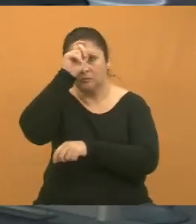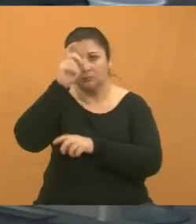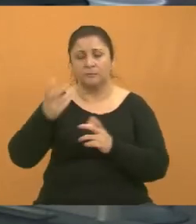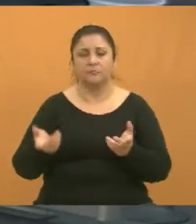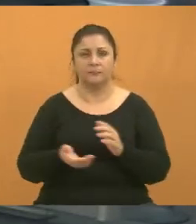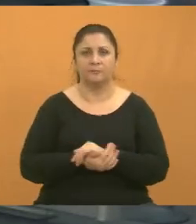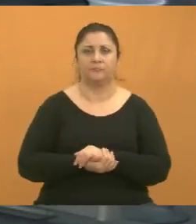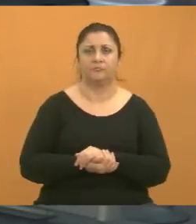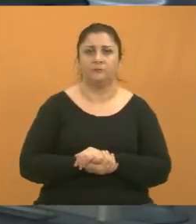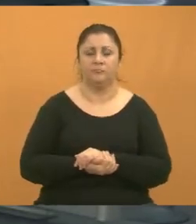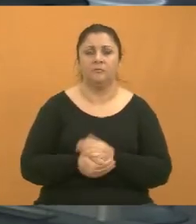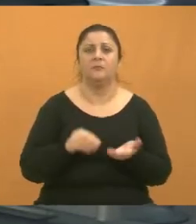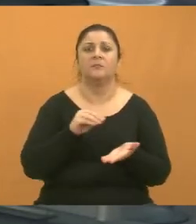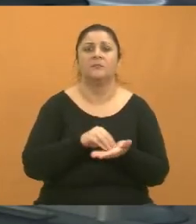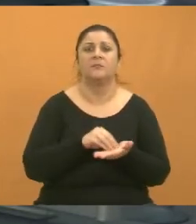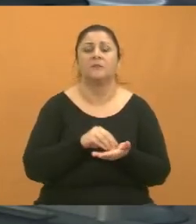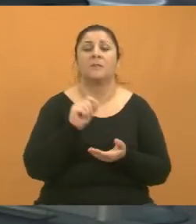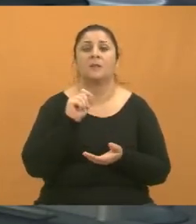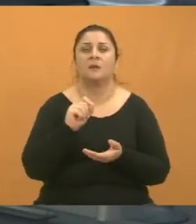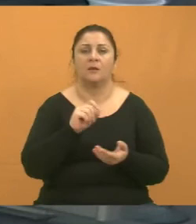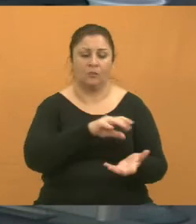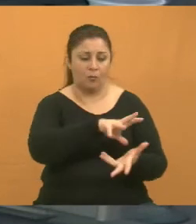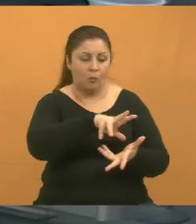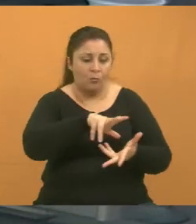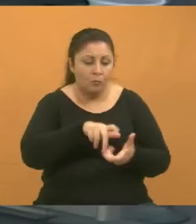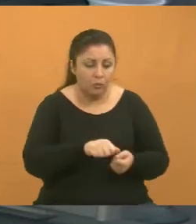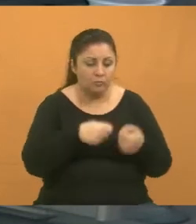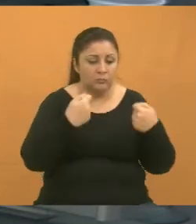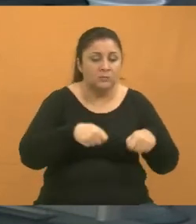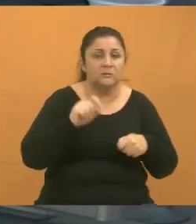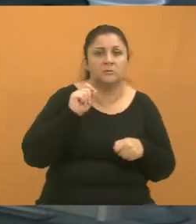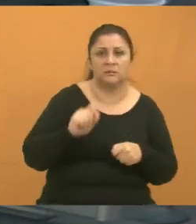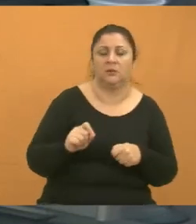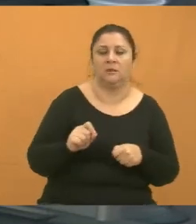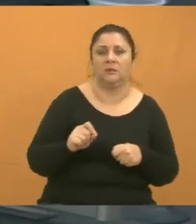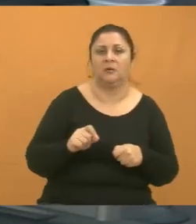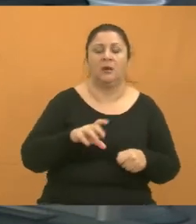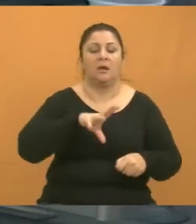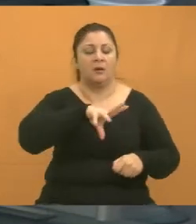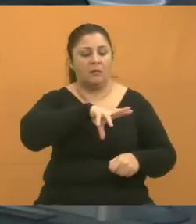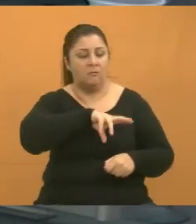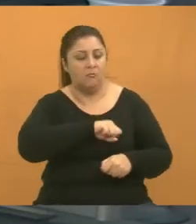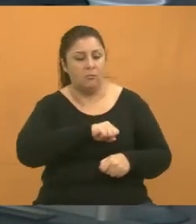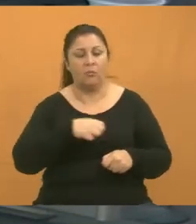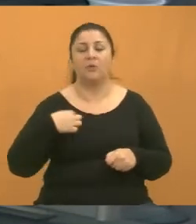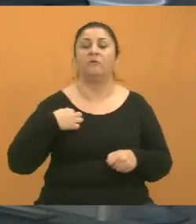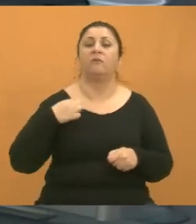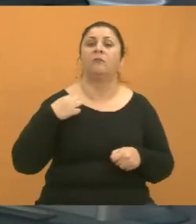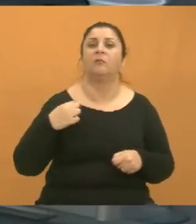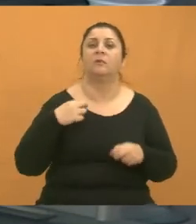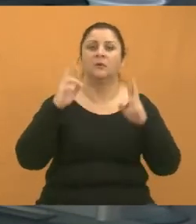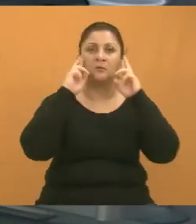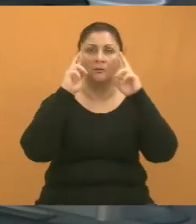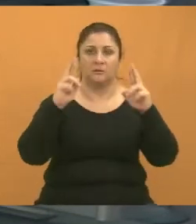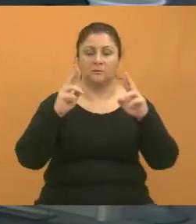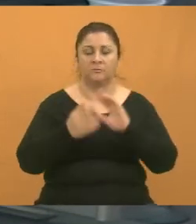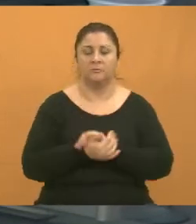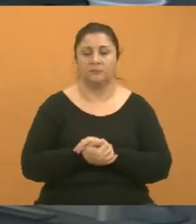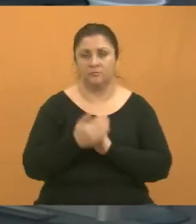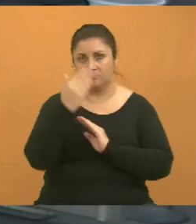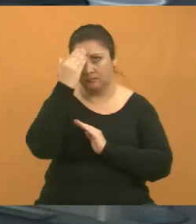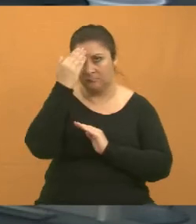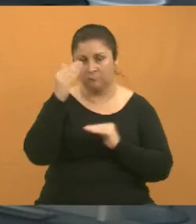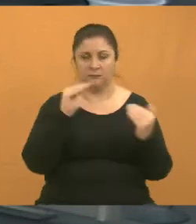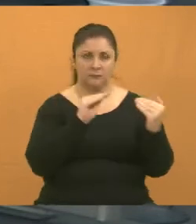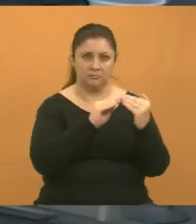Francisco. Não é? Eu acho que o que está faltando nesse mundo, realmente, é que eu sempre bato na mesma tecla. Amor, solidariedade e respeito ao próximo. Obrigada,